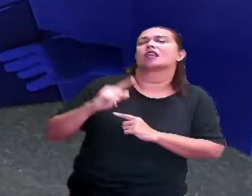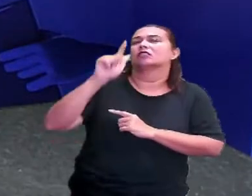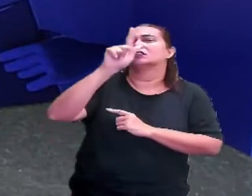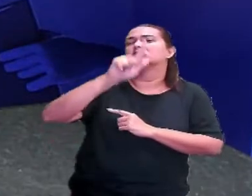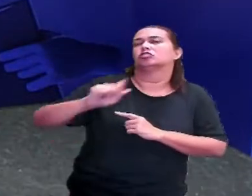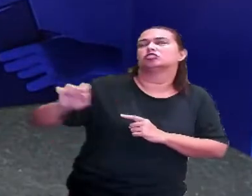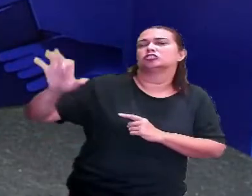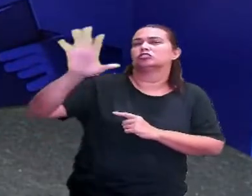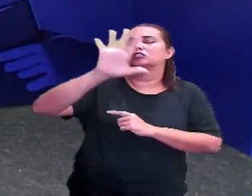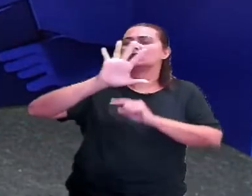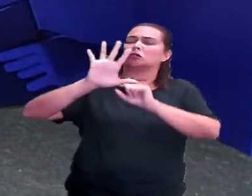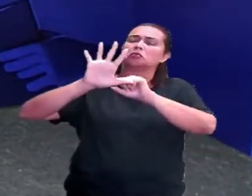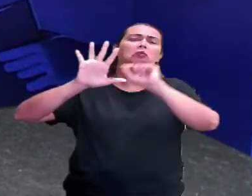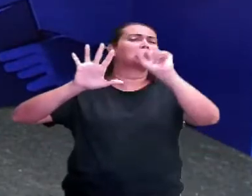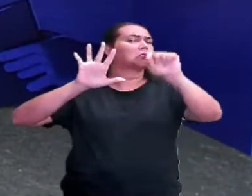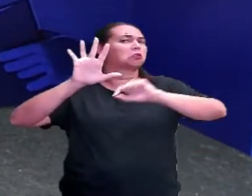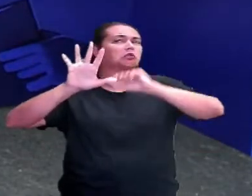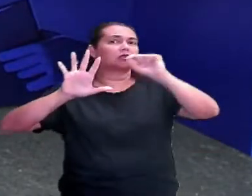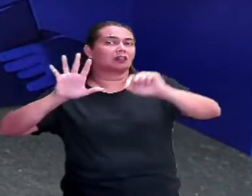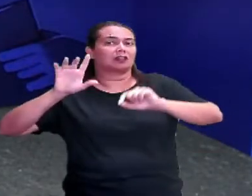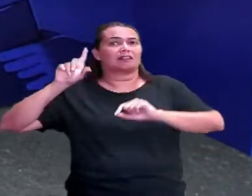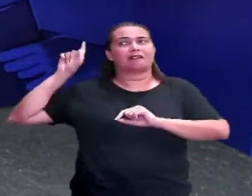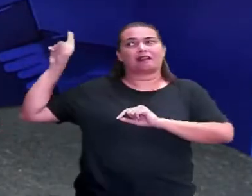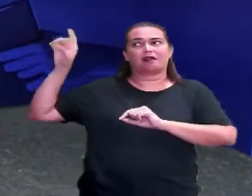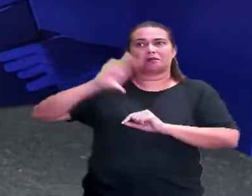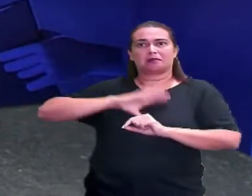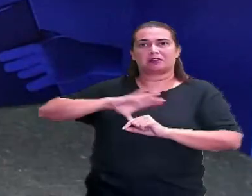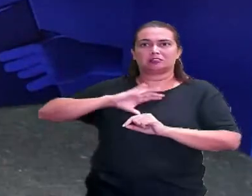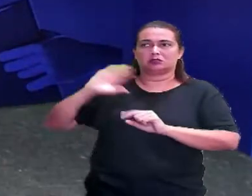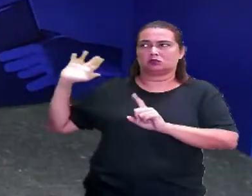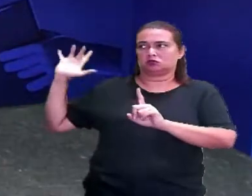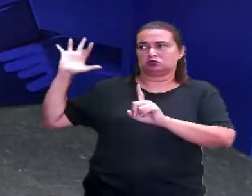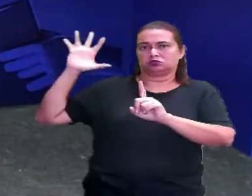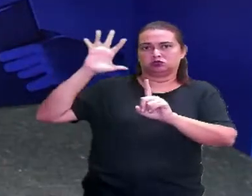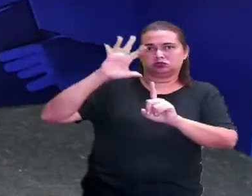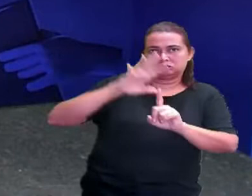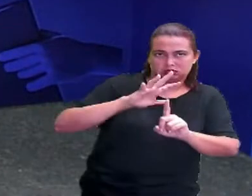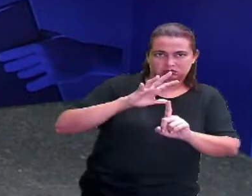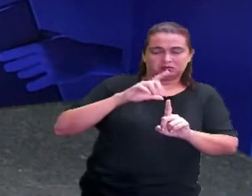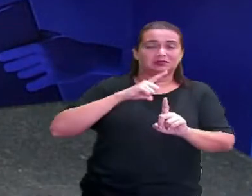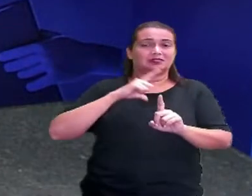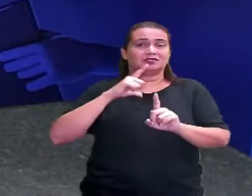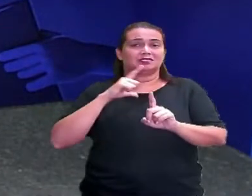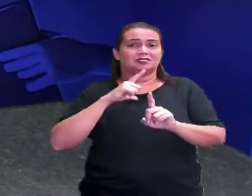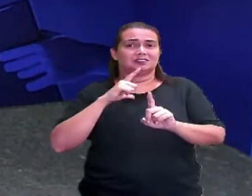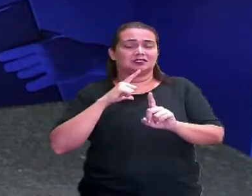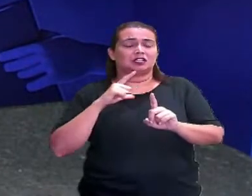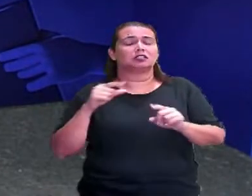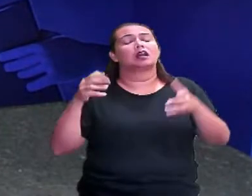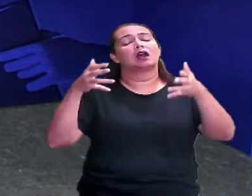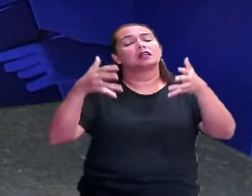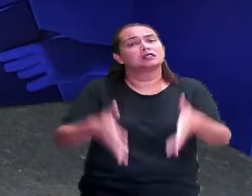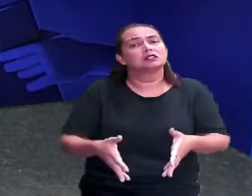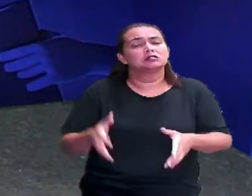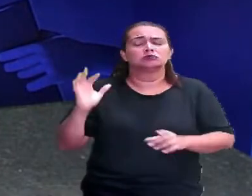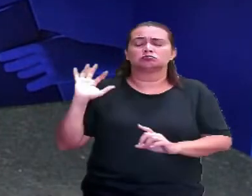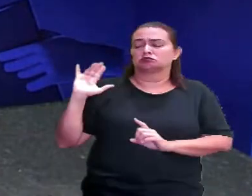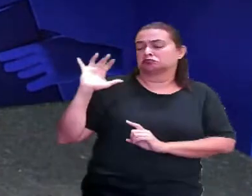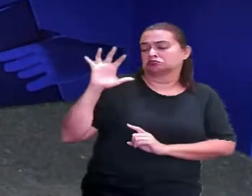Era o português de Portugal, mas eivado, cercado de influências outras.